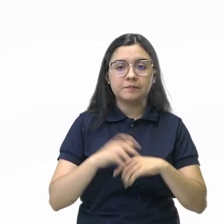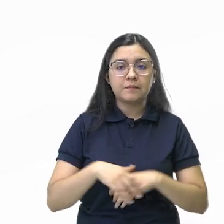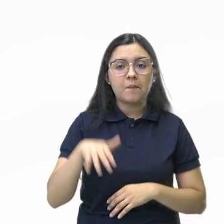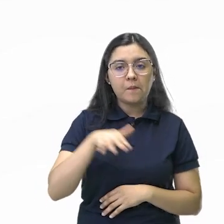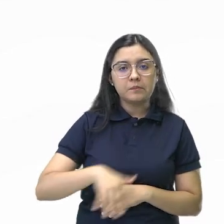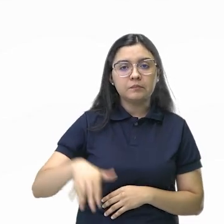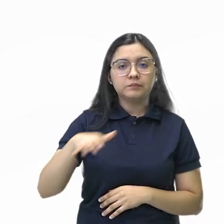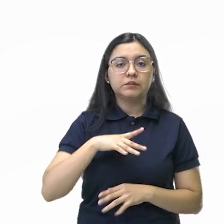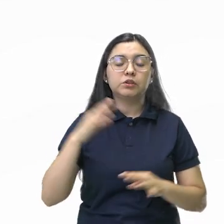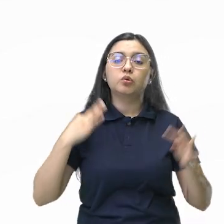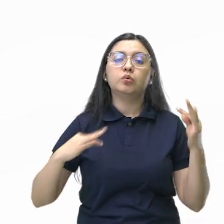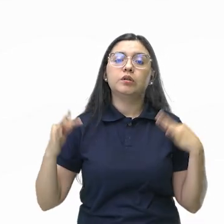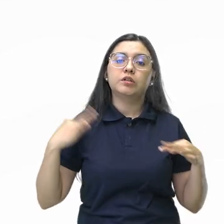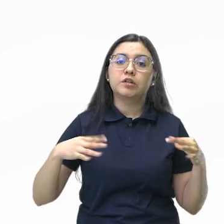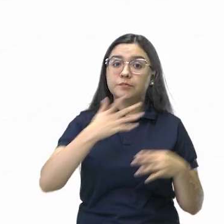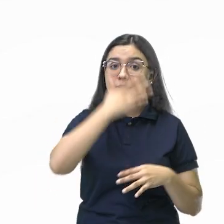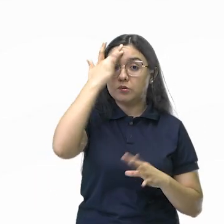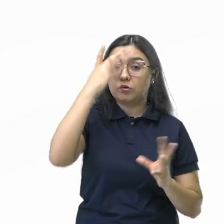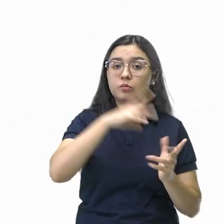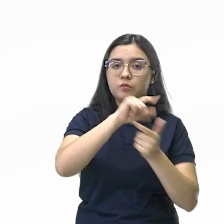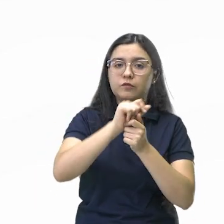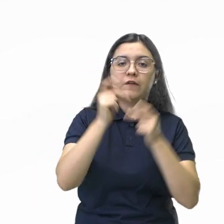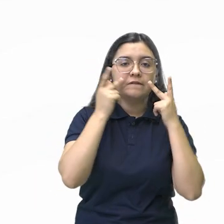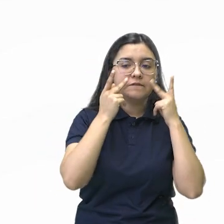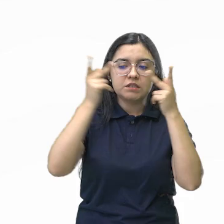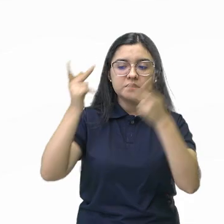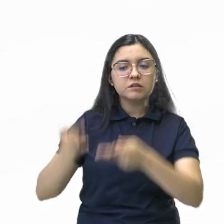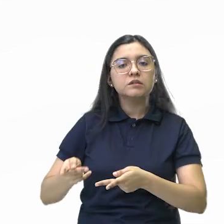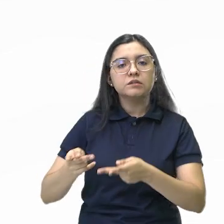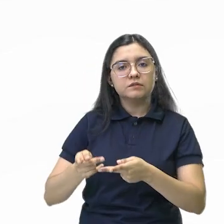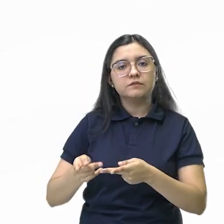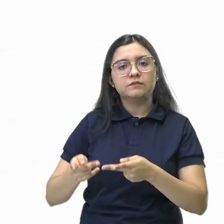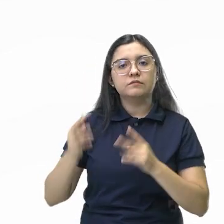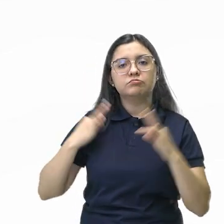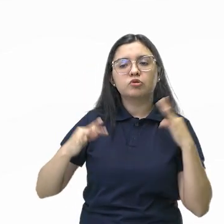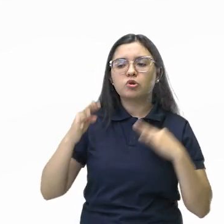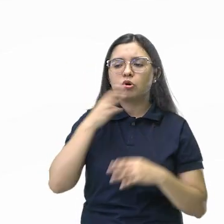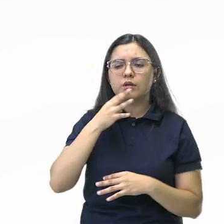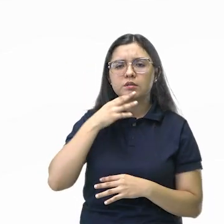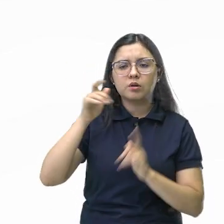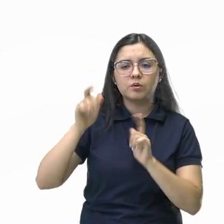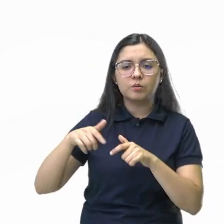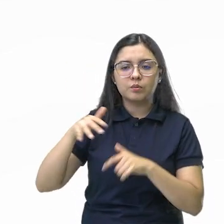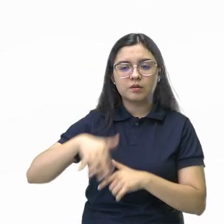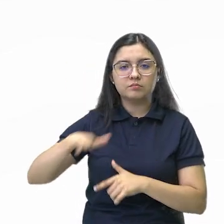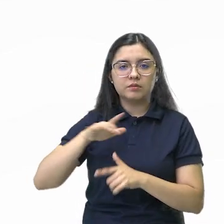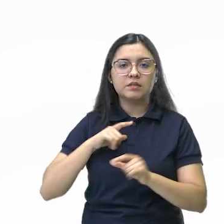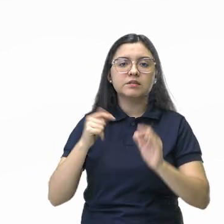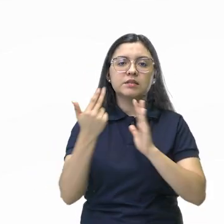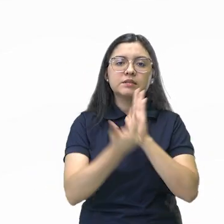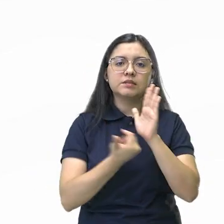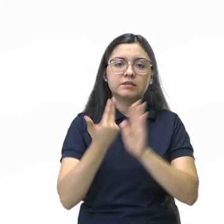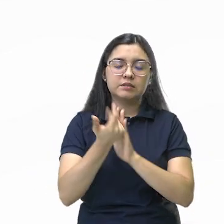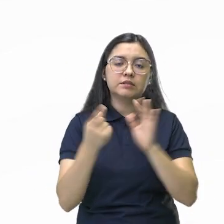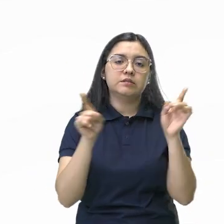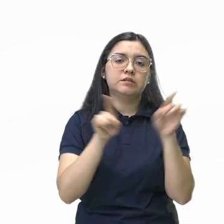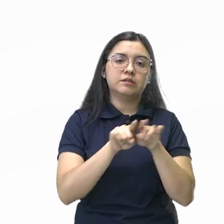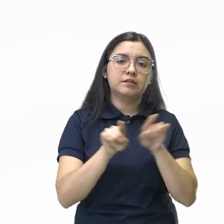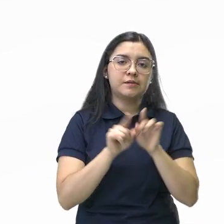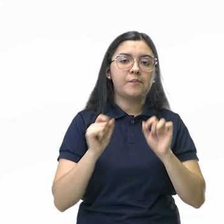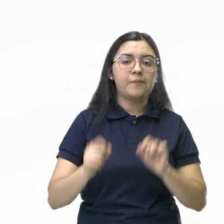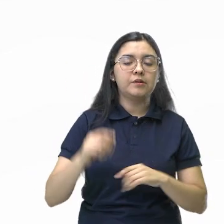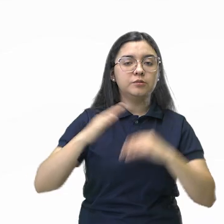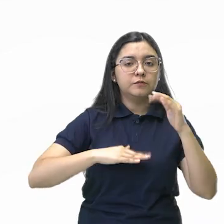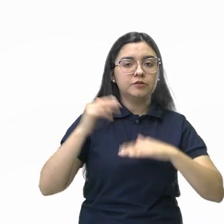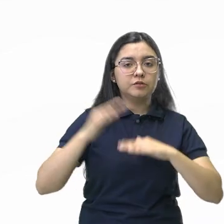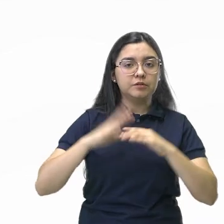transformou numa área turística, em pessoas do mundo inteiro vai lá para conhecer essas obras artísticas e também